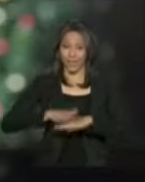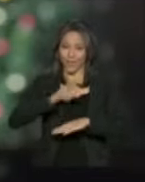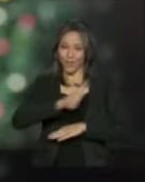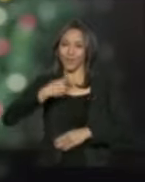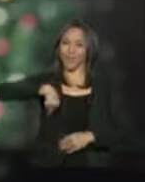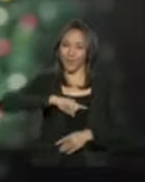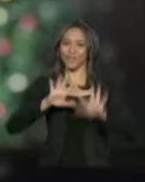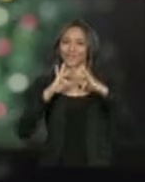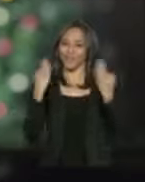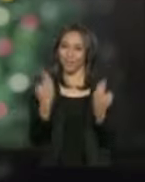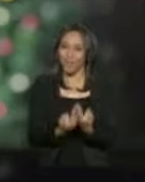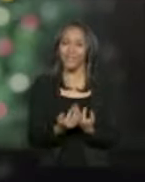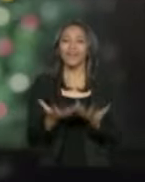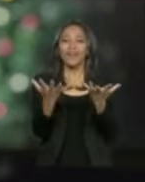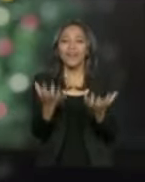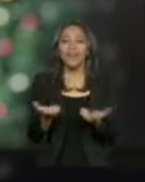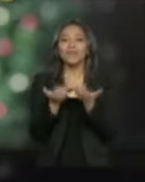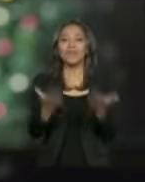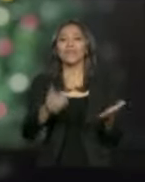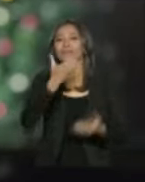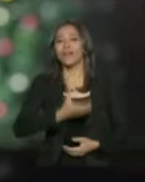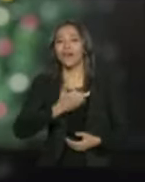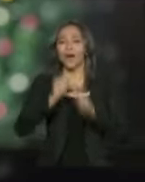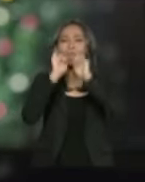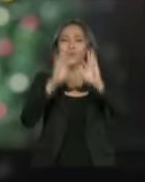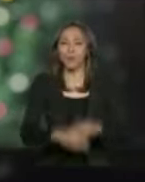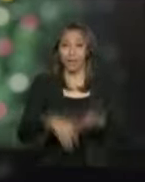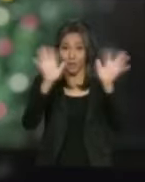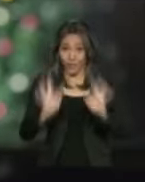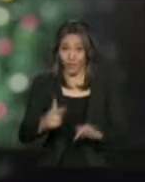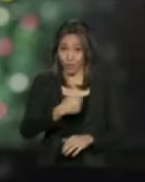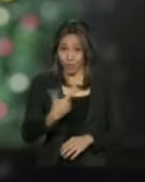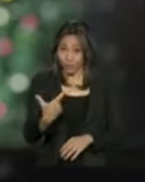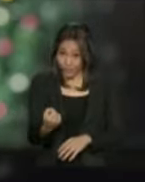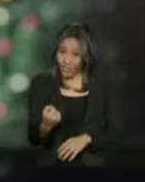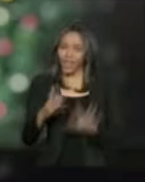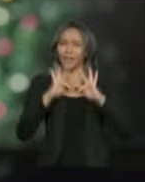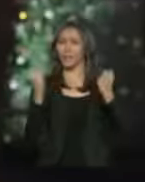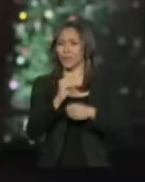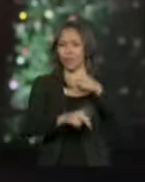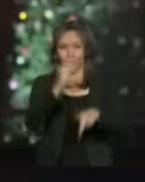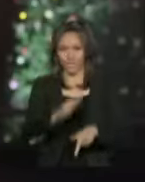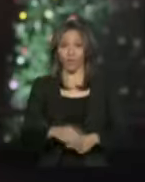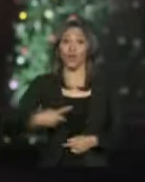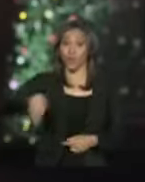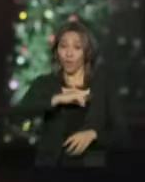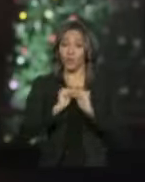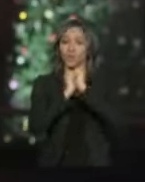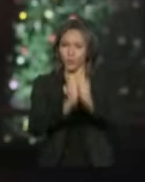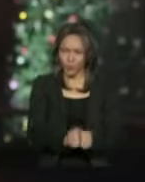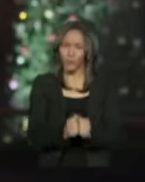nossa família desejamos um natal abençoado e um feliz 2011 20 a todos os brasileiros que possamos juntos